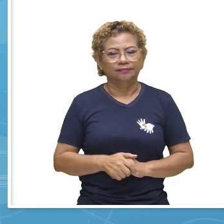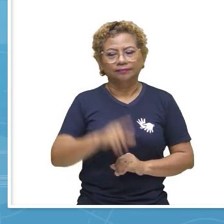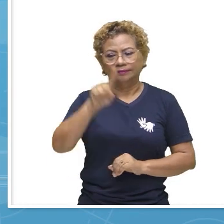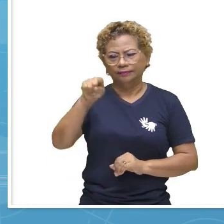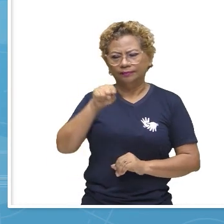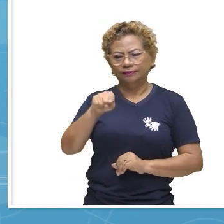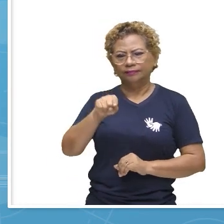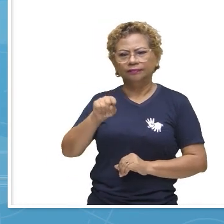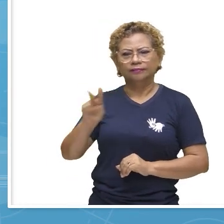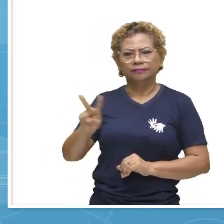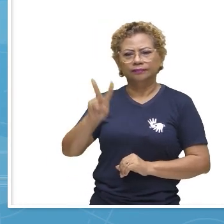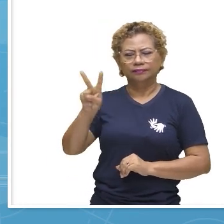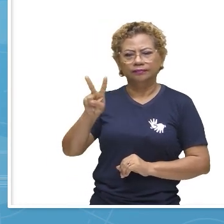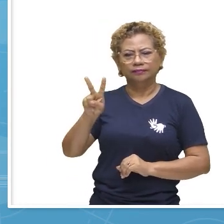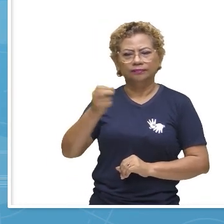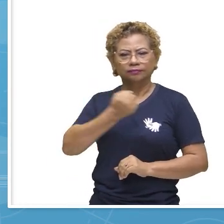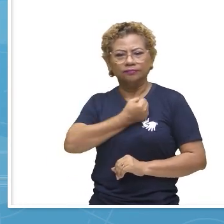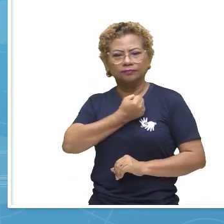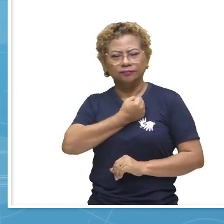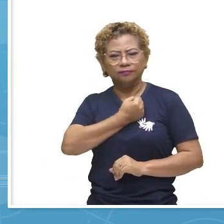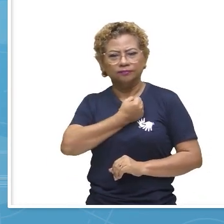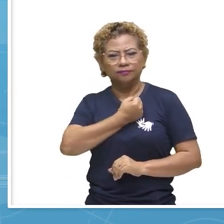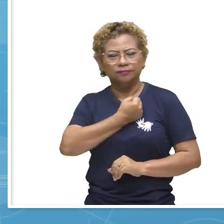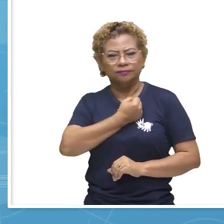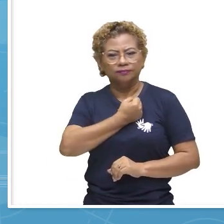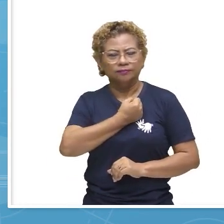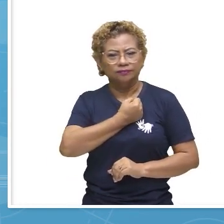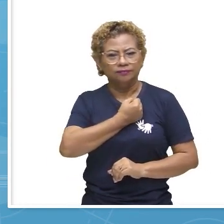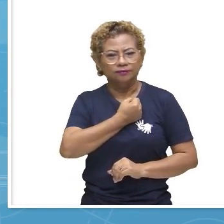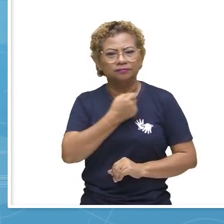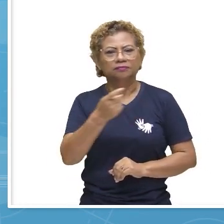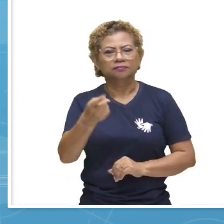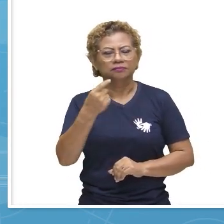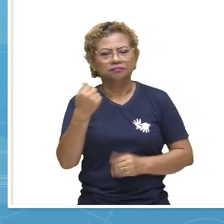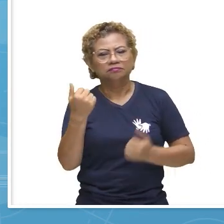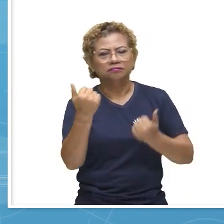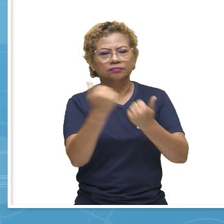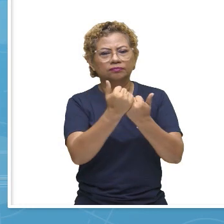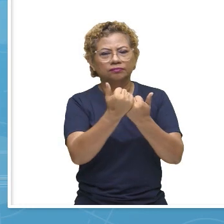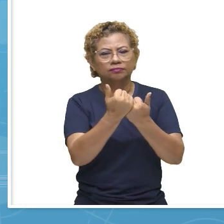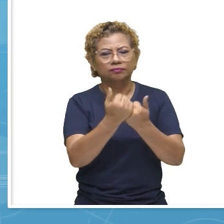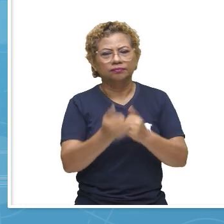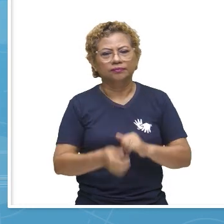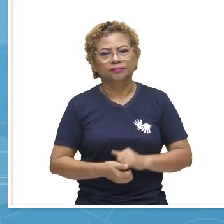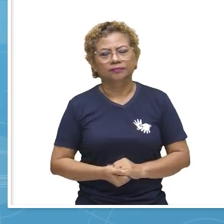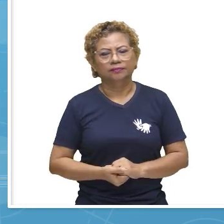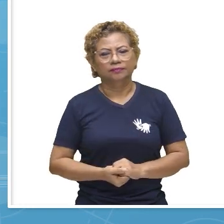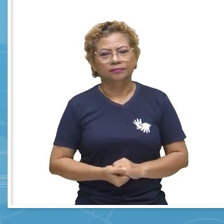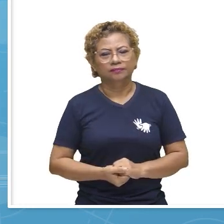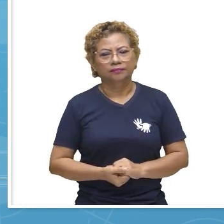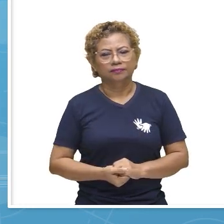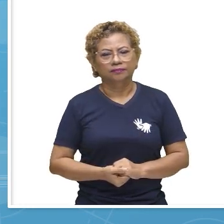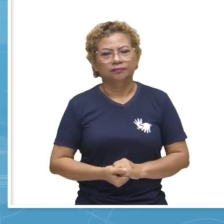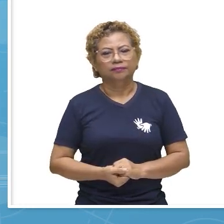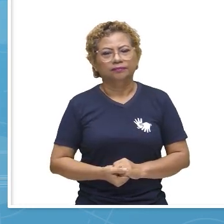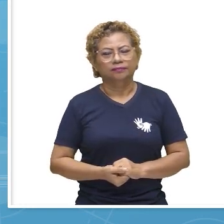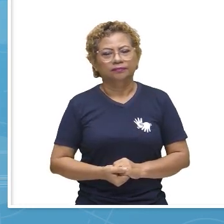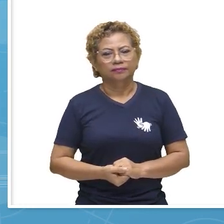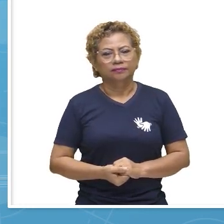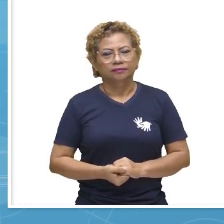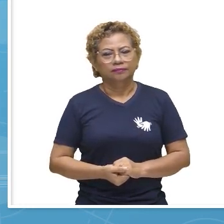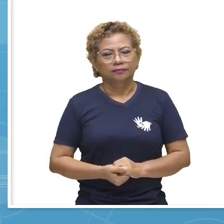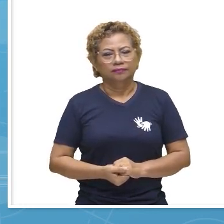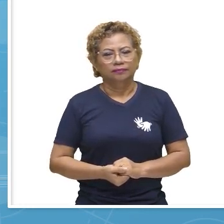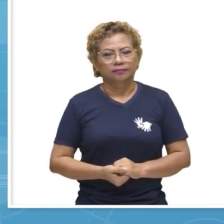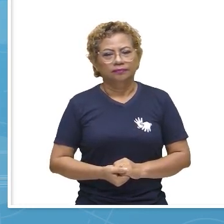né? Aí todo mundo encontrou o x igual a 2, né? Aí, Se a gente até fizesse